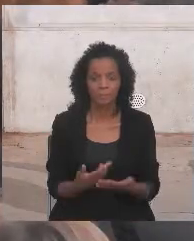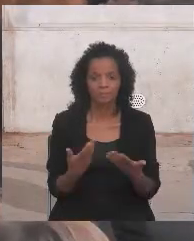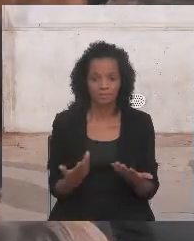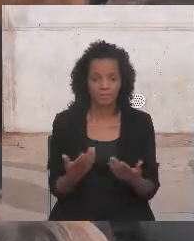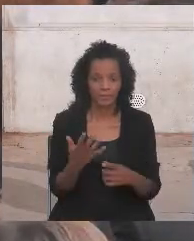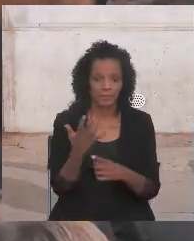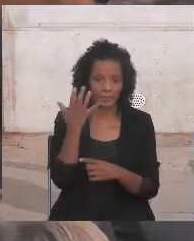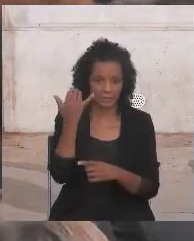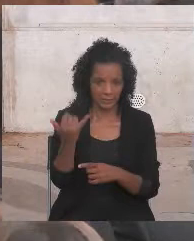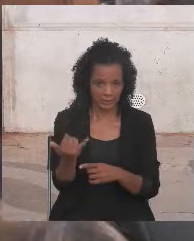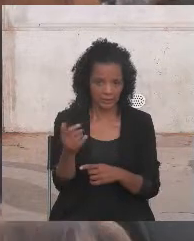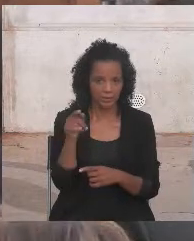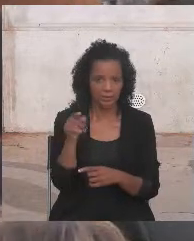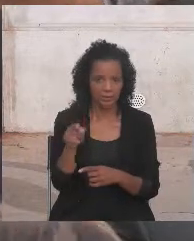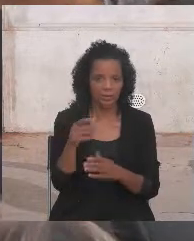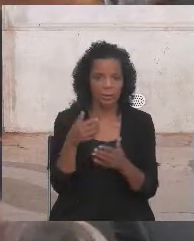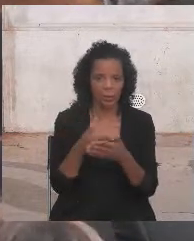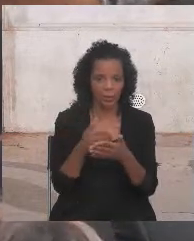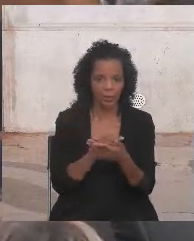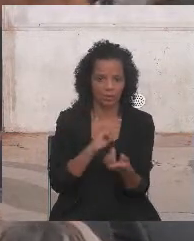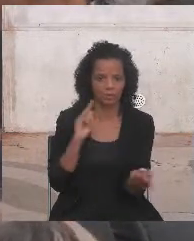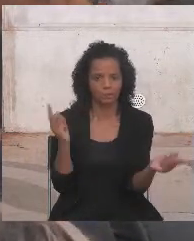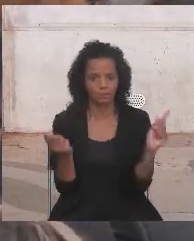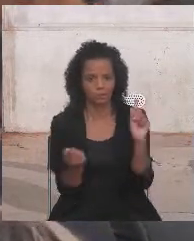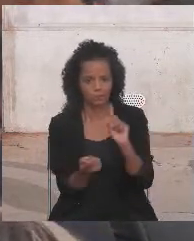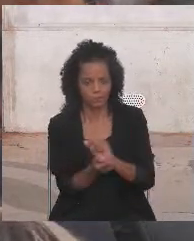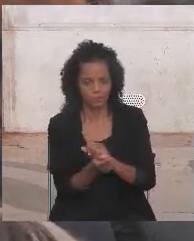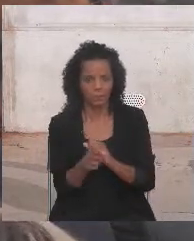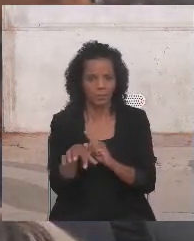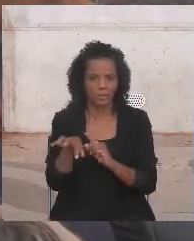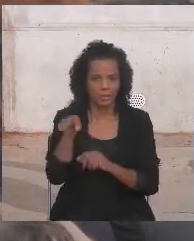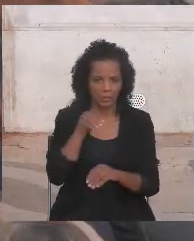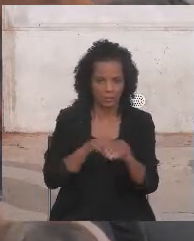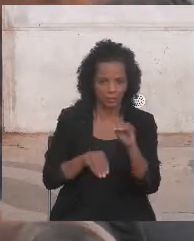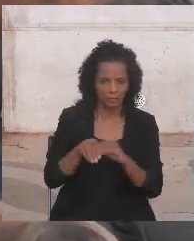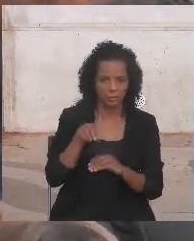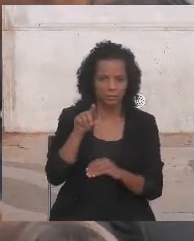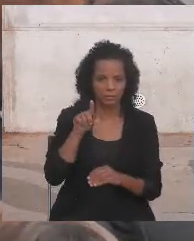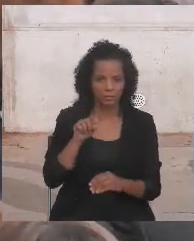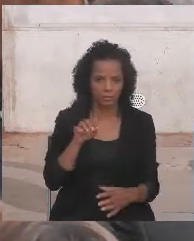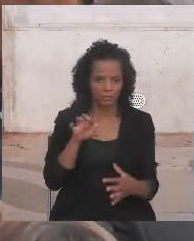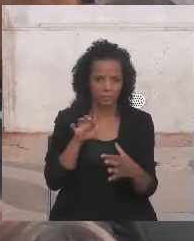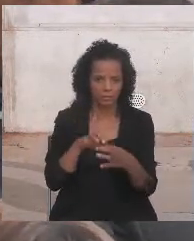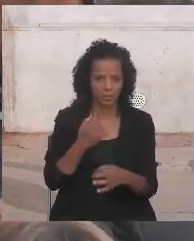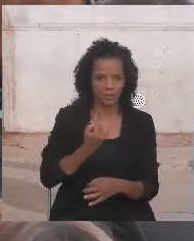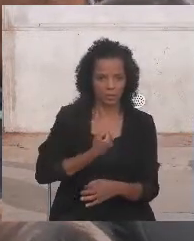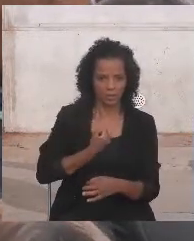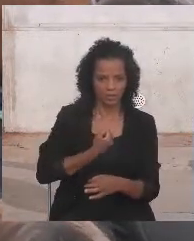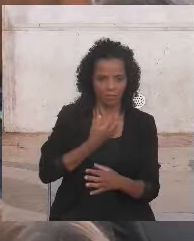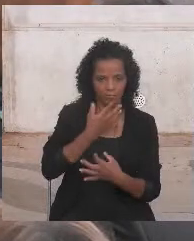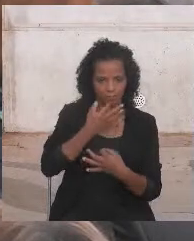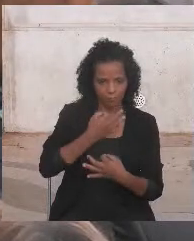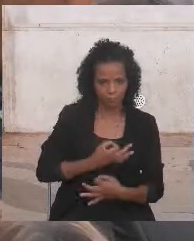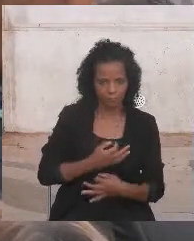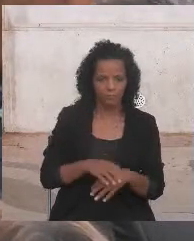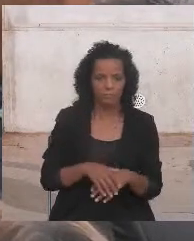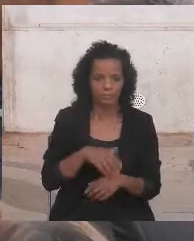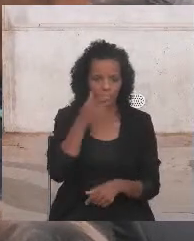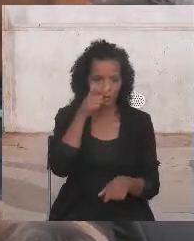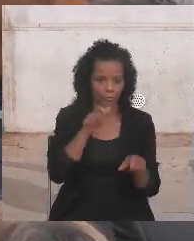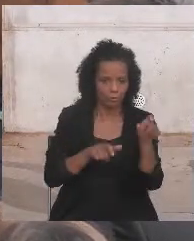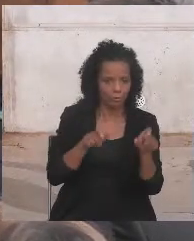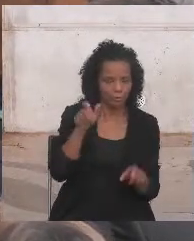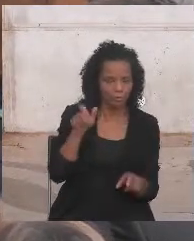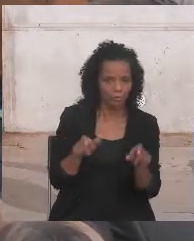Responderam em seguida à chamada, pela ordem inversa da eleição e para efeitos de verificação de identidade e legitimidade, as cidadãs